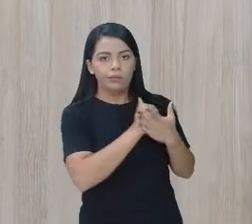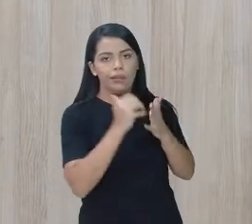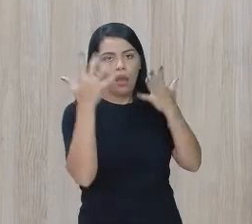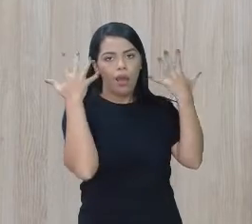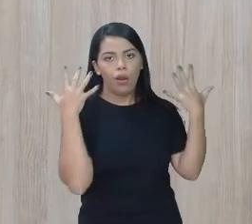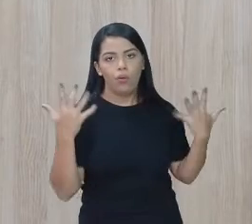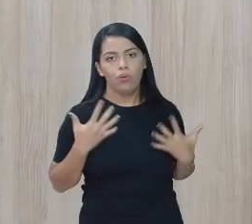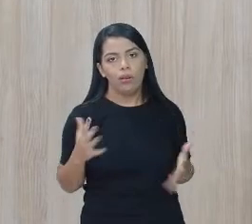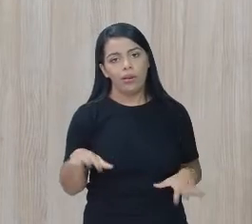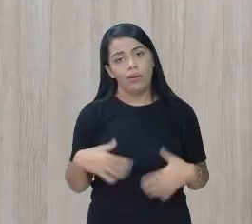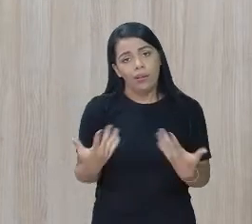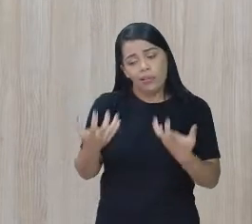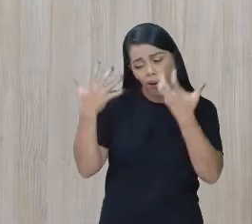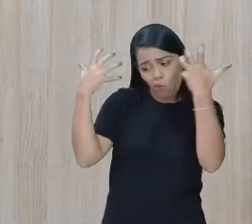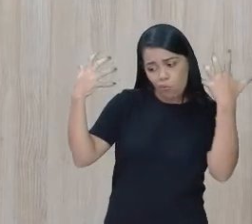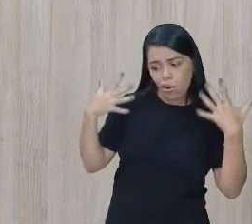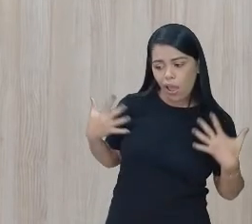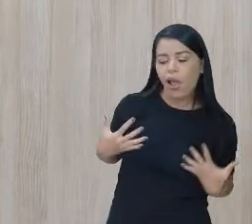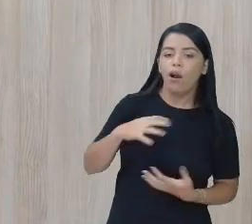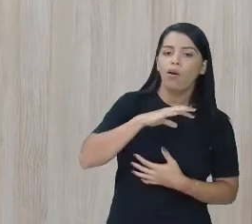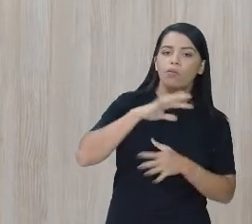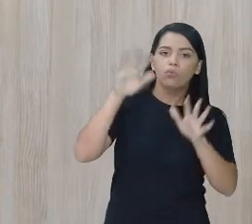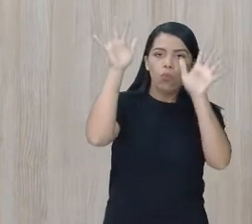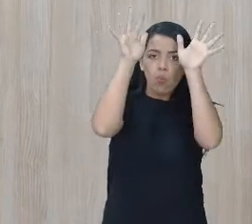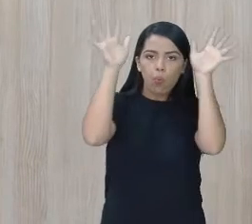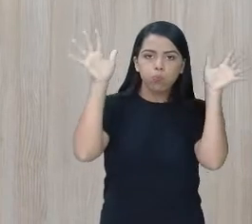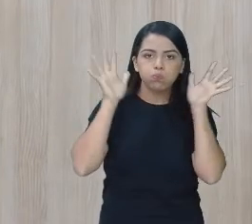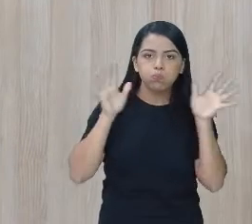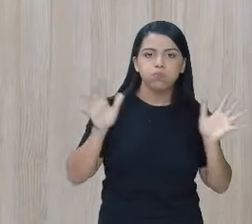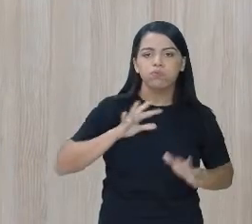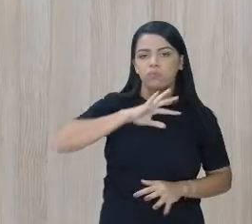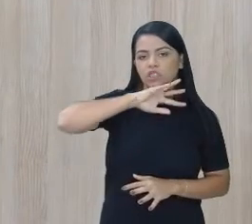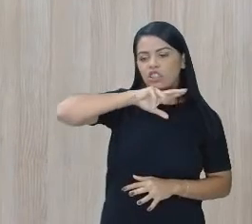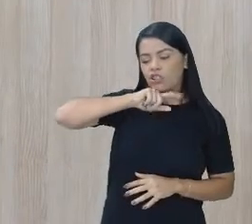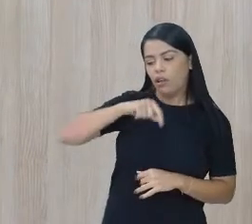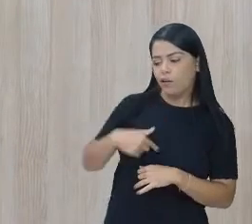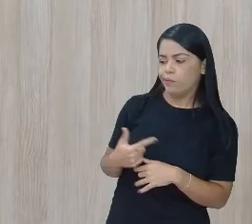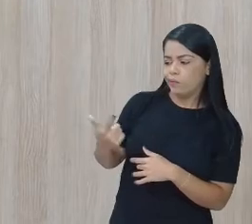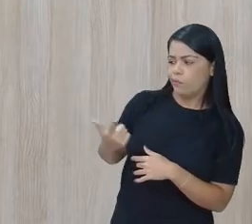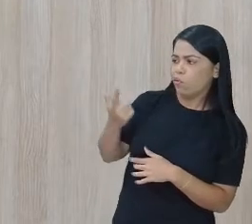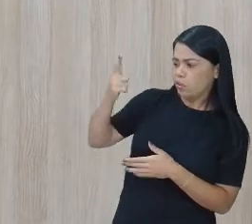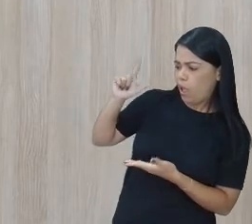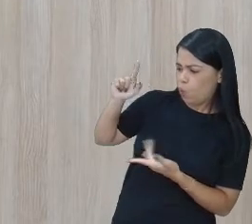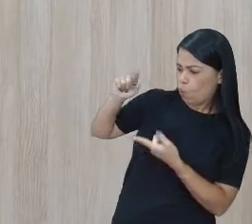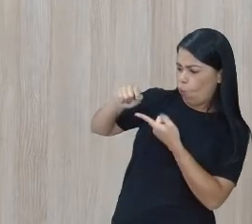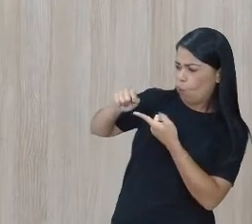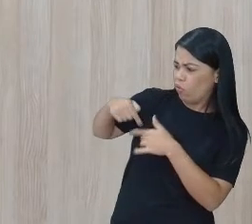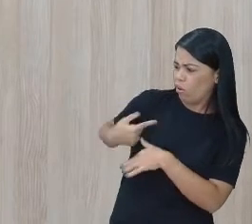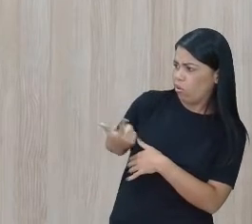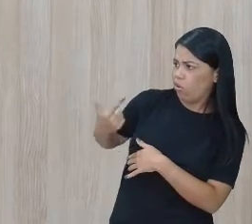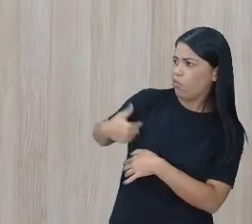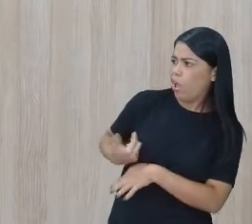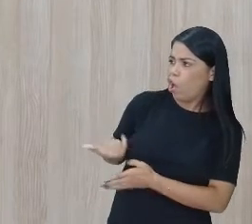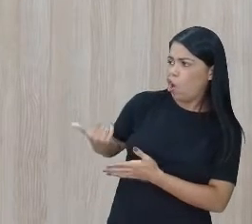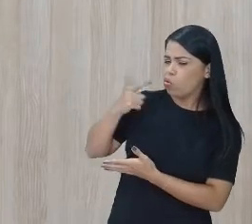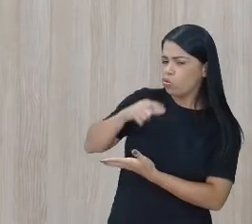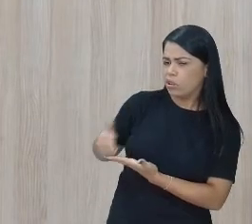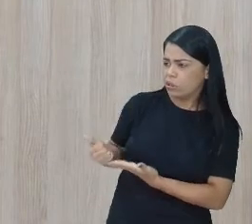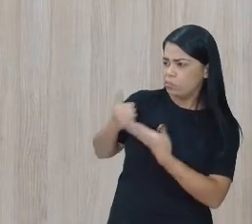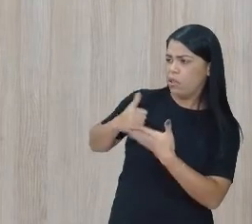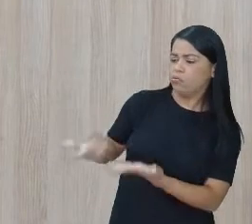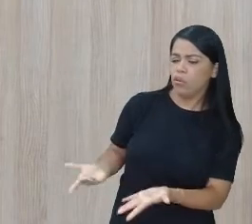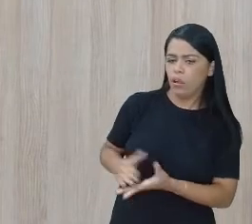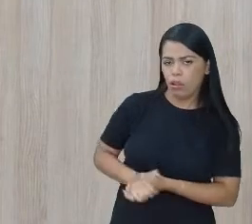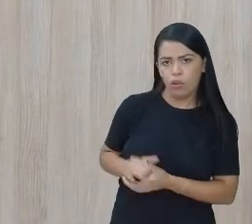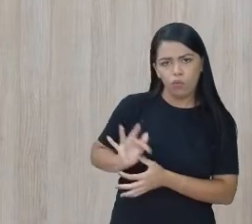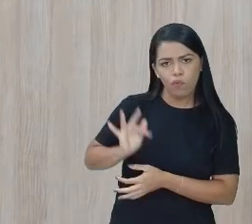inicialmente desdenha da proposta do ratinho. Oxe, como é que tu, desse tamanho aí, pequenininho, vai conseguir me ajudar